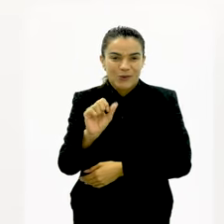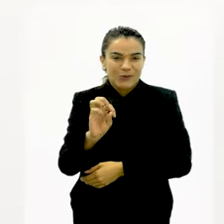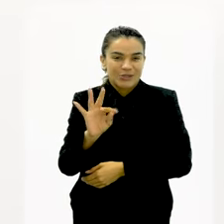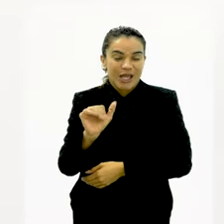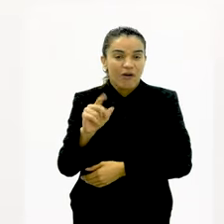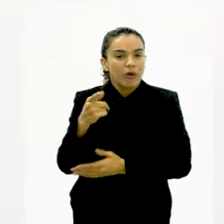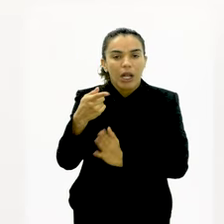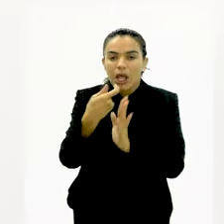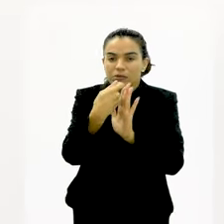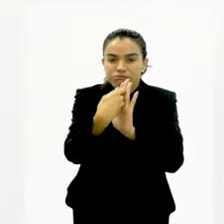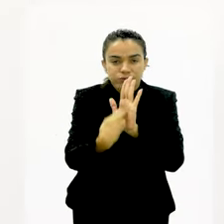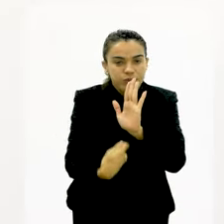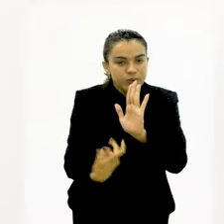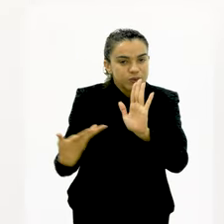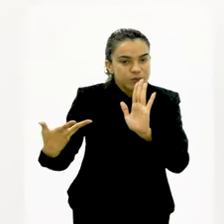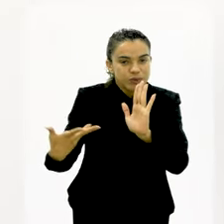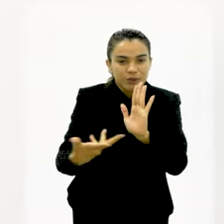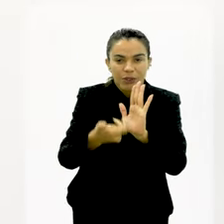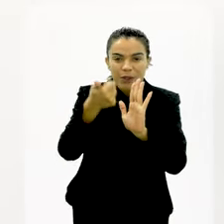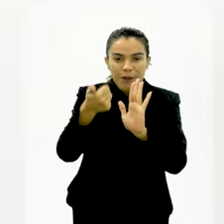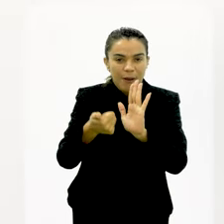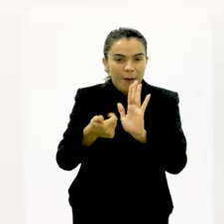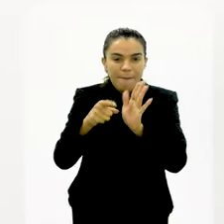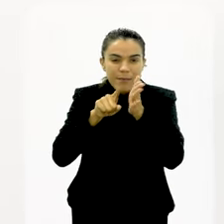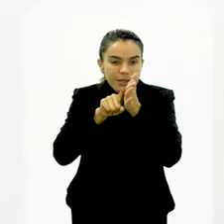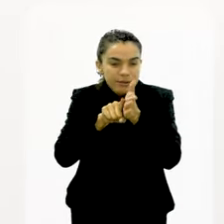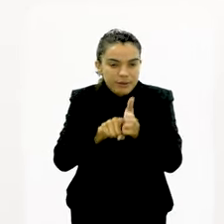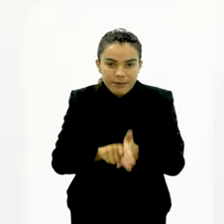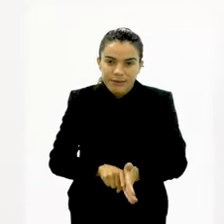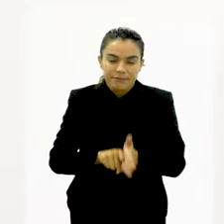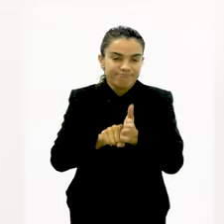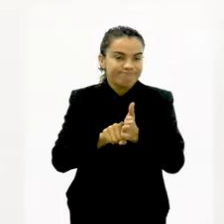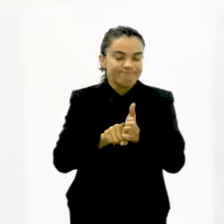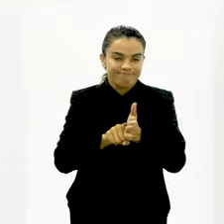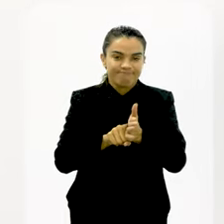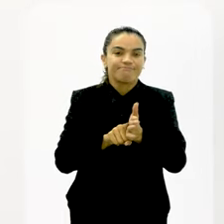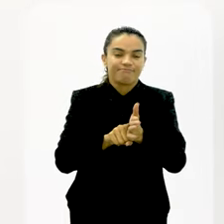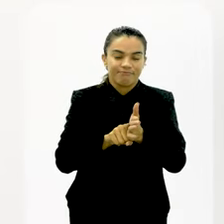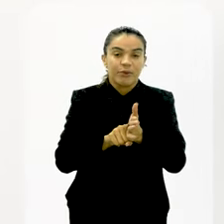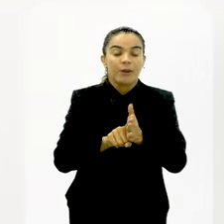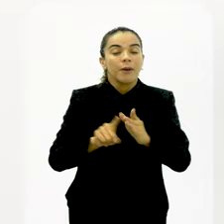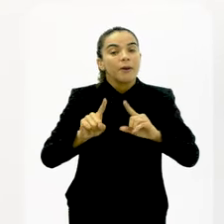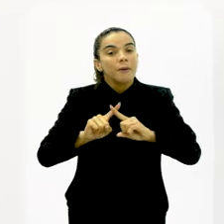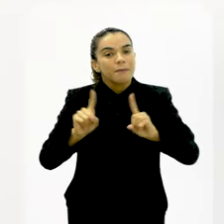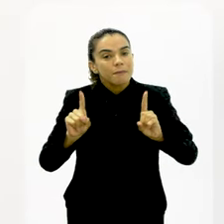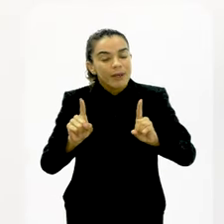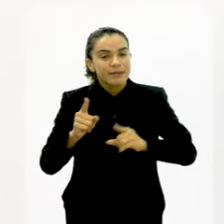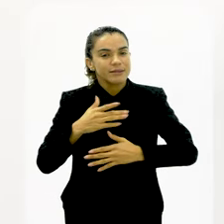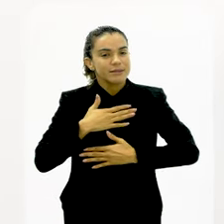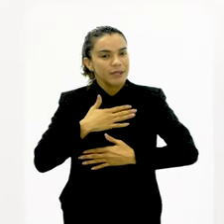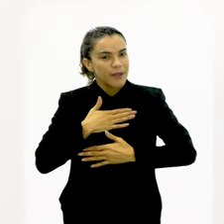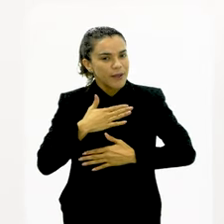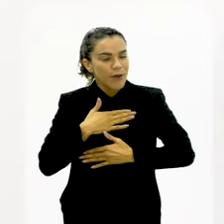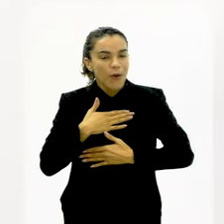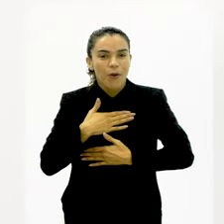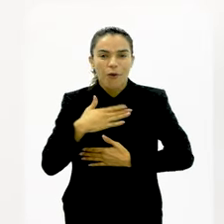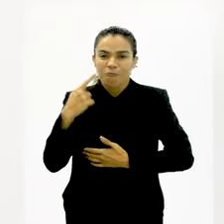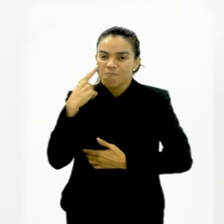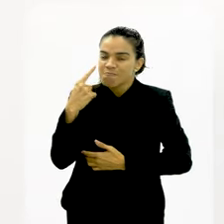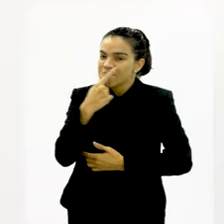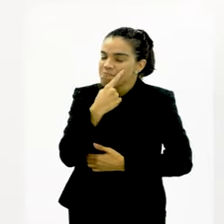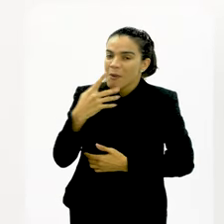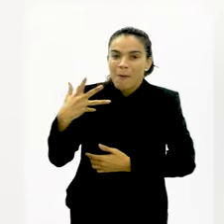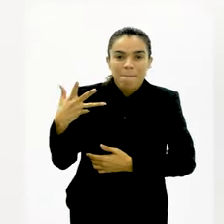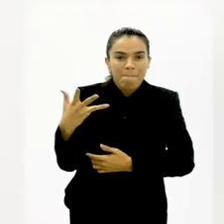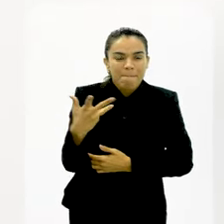grande escritor, um grande professor, um grande pesquisador. Mas eu vejo com muito